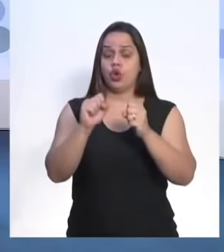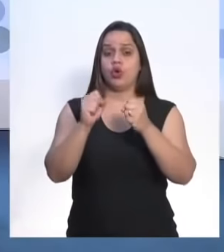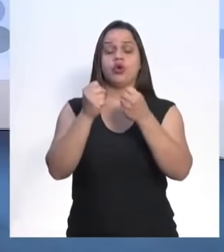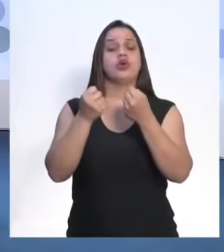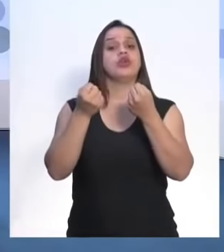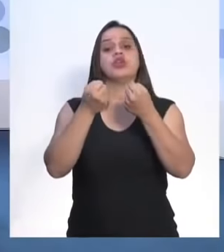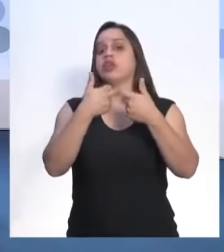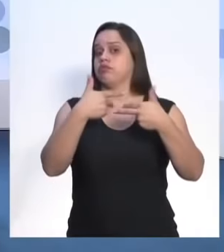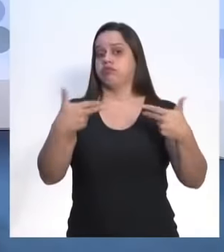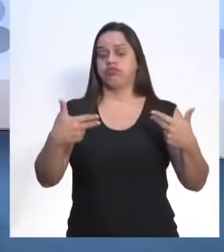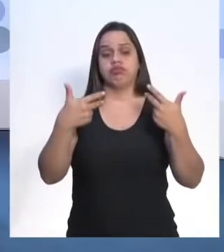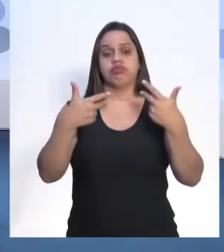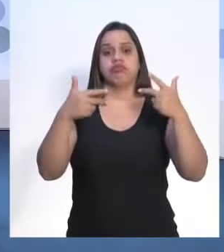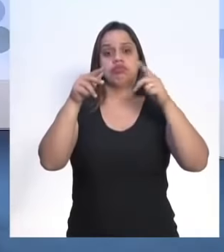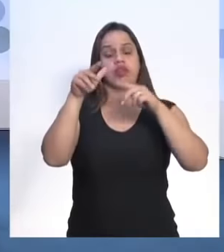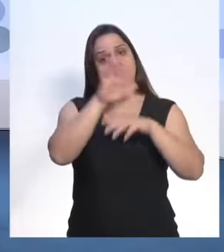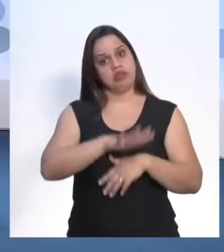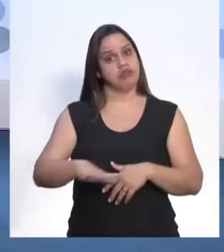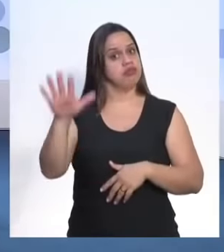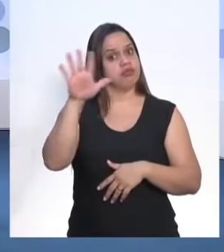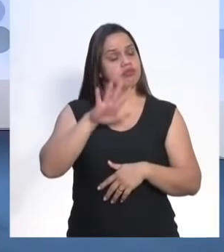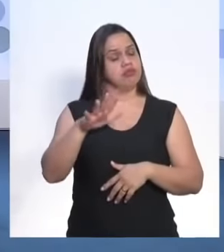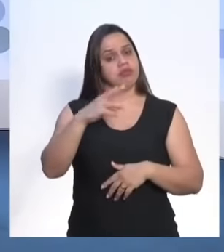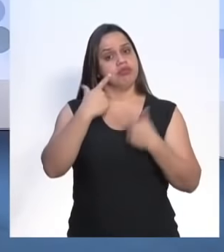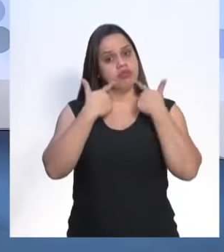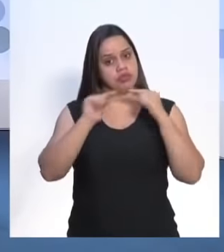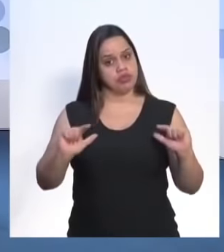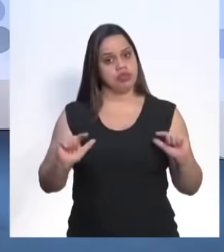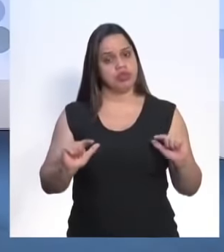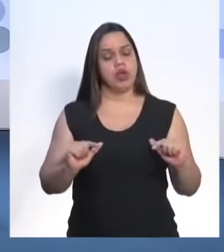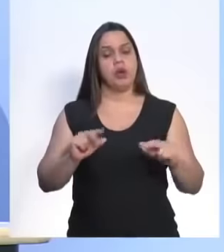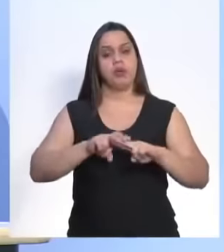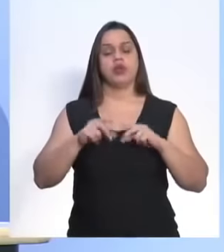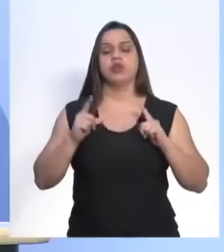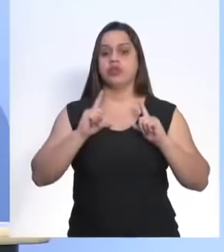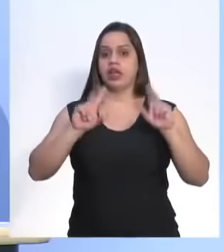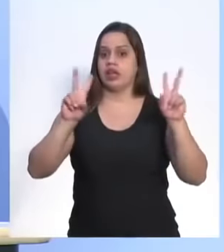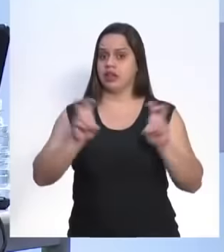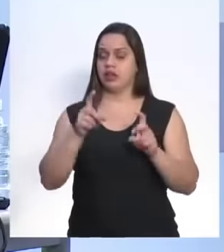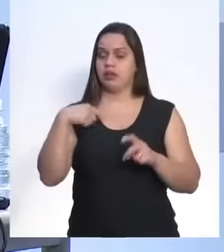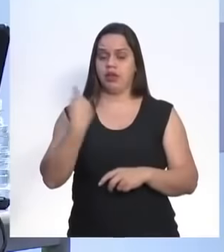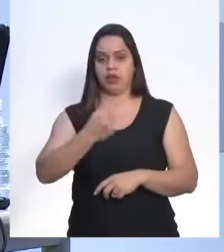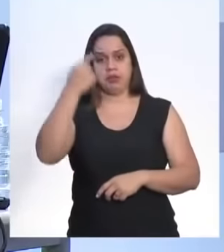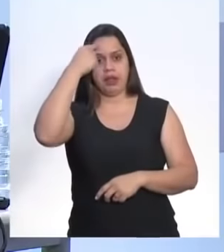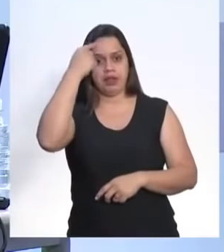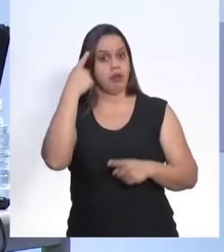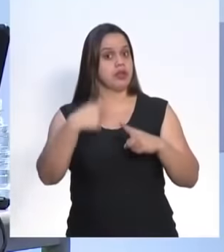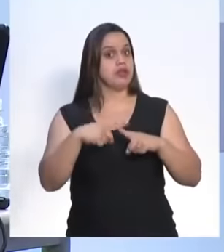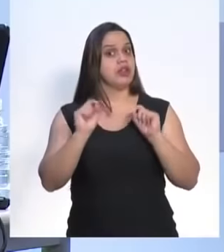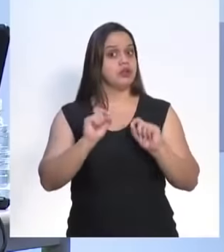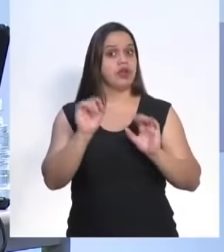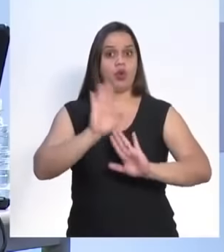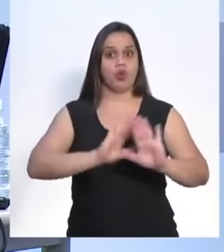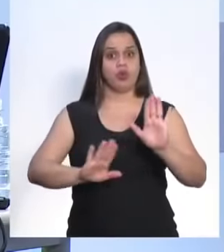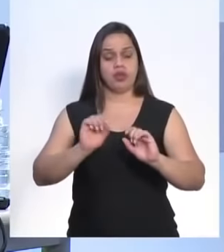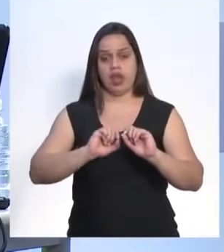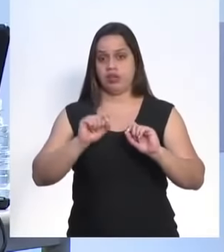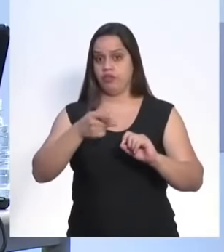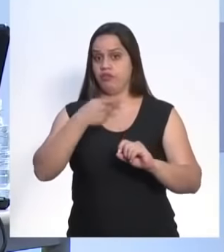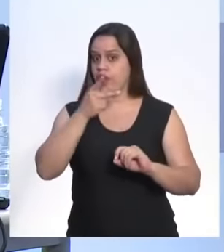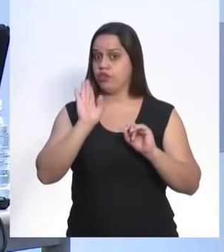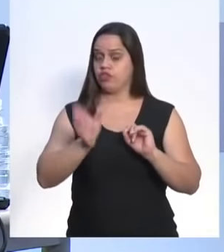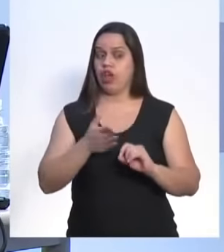que as aulas têm esse tema para a gente poder pensar. Refletir, exatamente. Uhum. Senão entra até no preconceito, lembra que a gente falou? Isso.